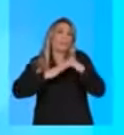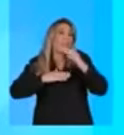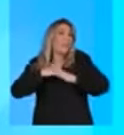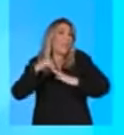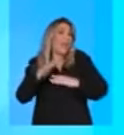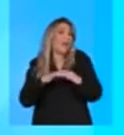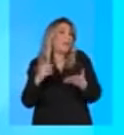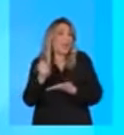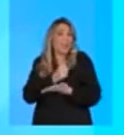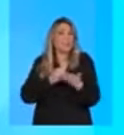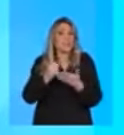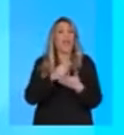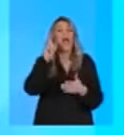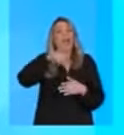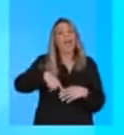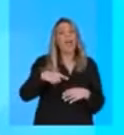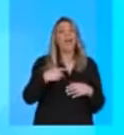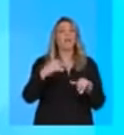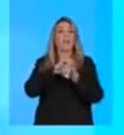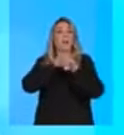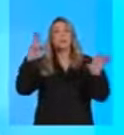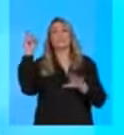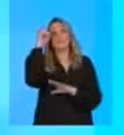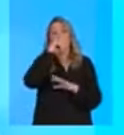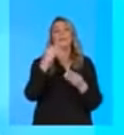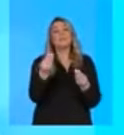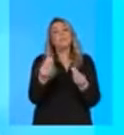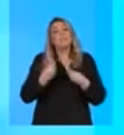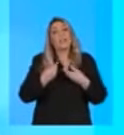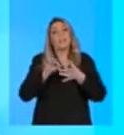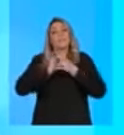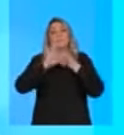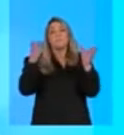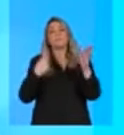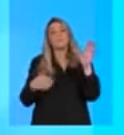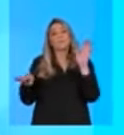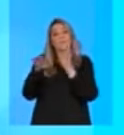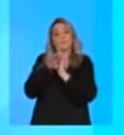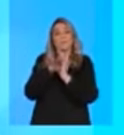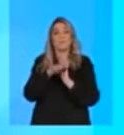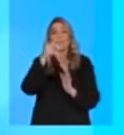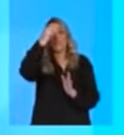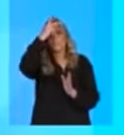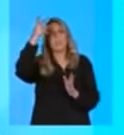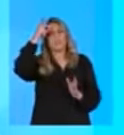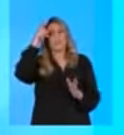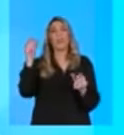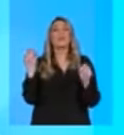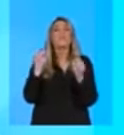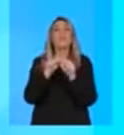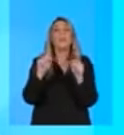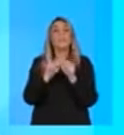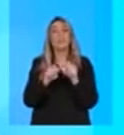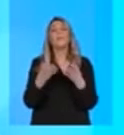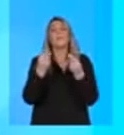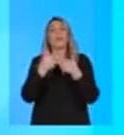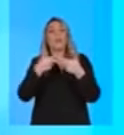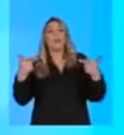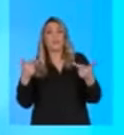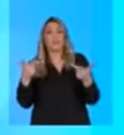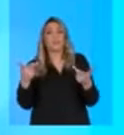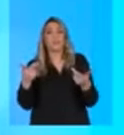É uma campanha difícil mas é uma campanha que me dá liberdade ao chegar na prefeitura de fazer de fato muita coisa sem